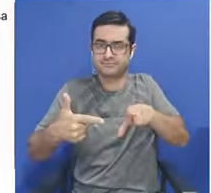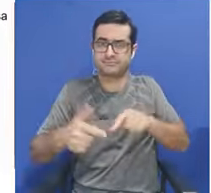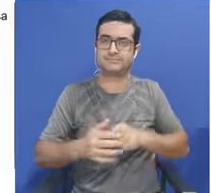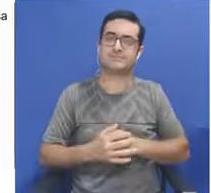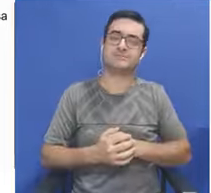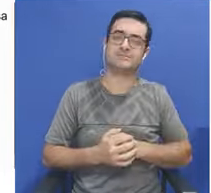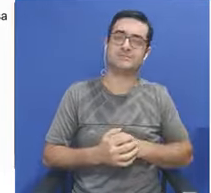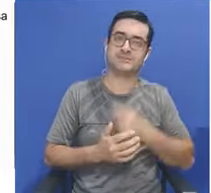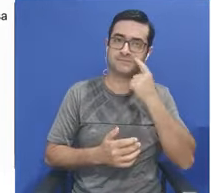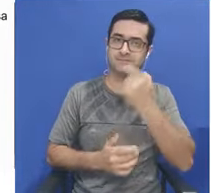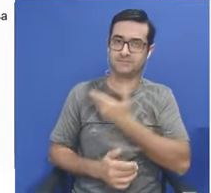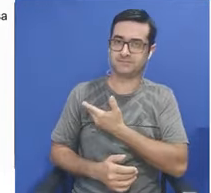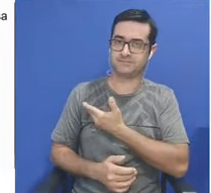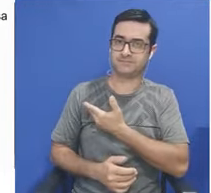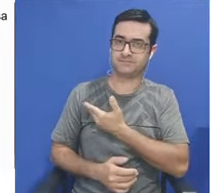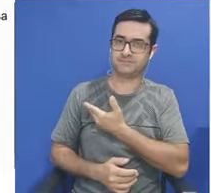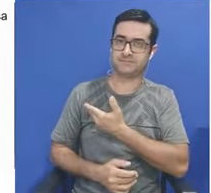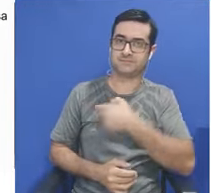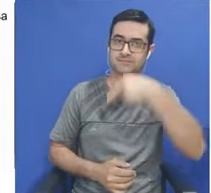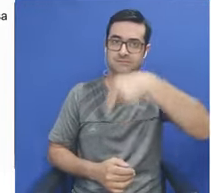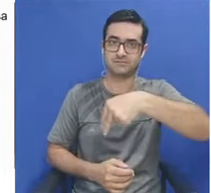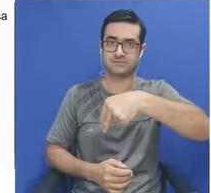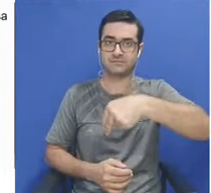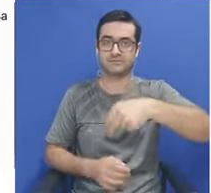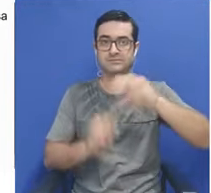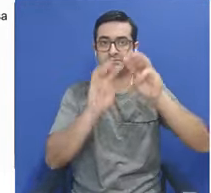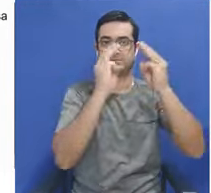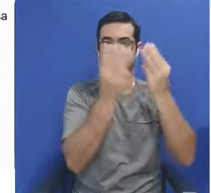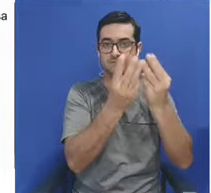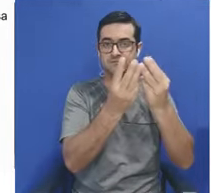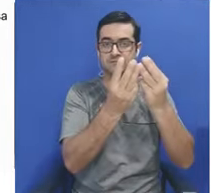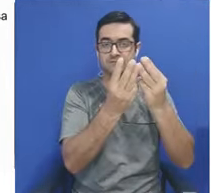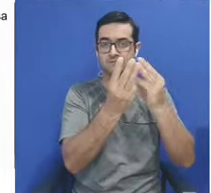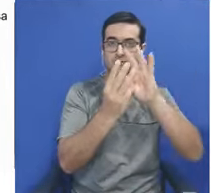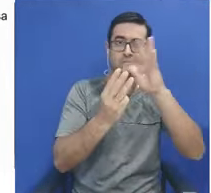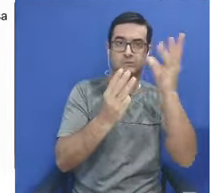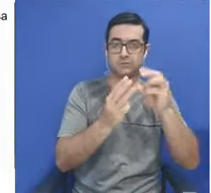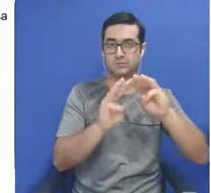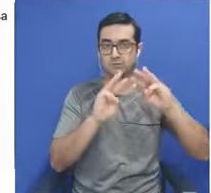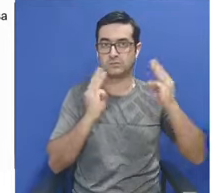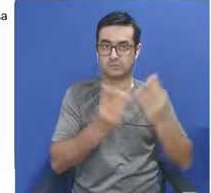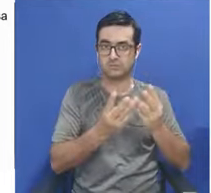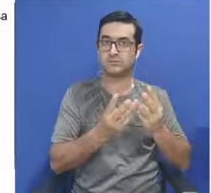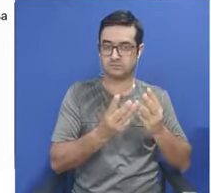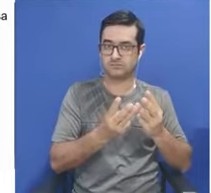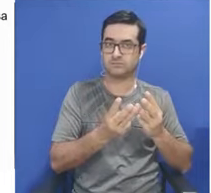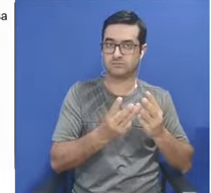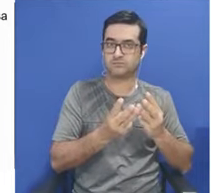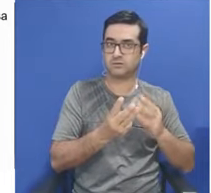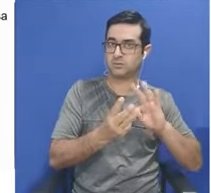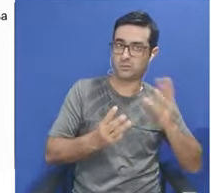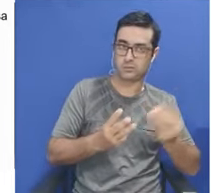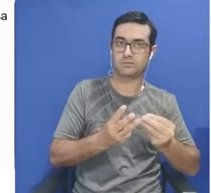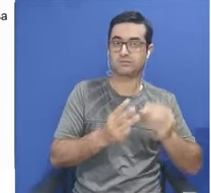massa molecular. Qual é a massa molecular do carbono? 12 gramas por mol. Lembram? Então, tá